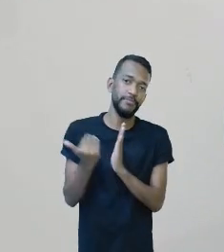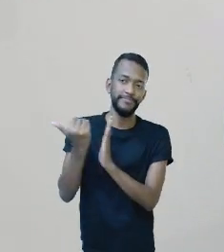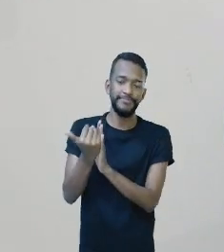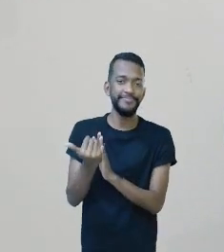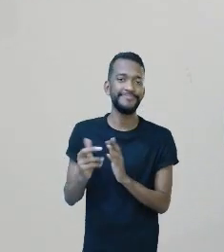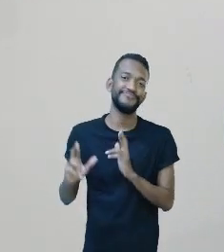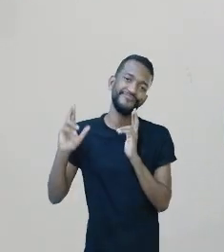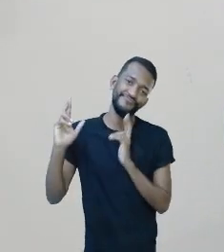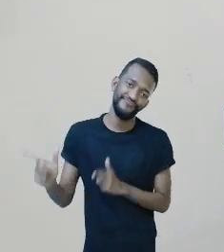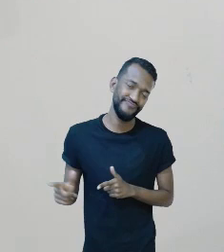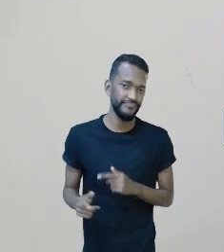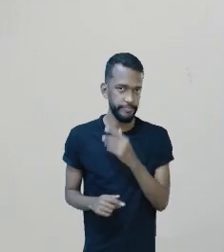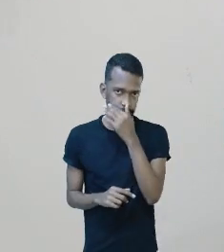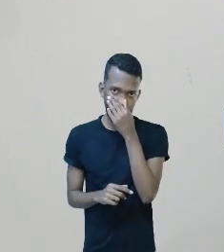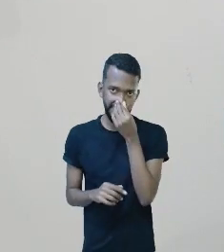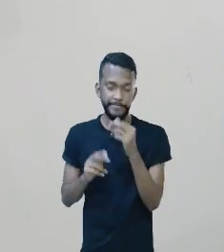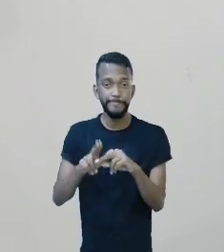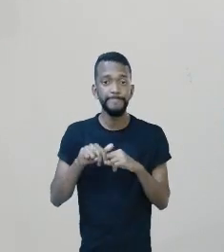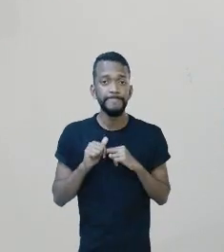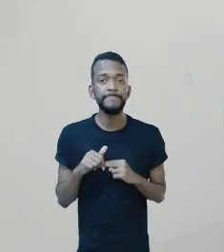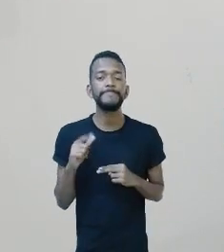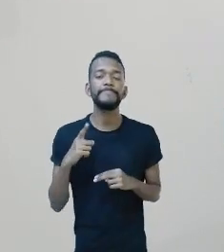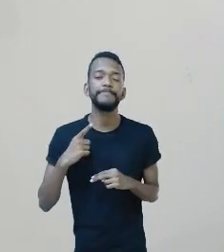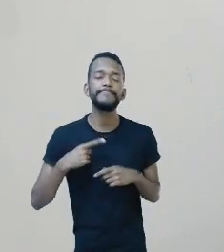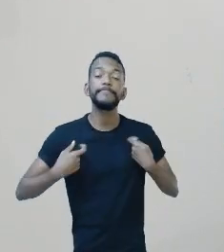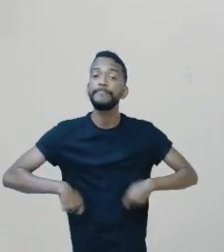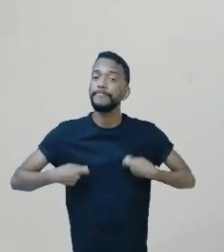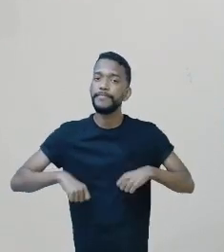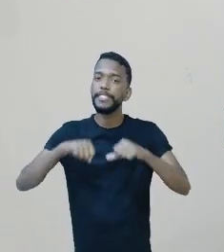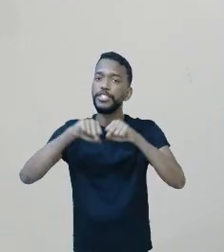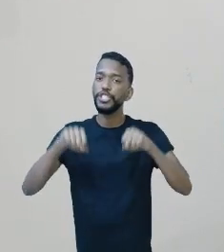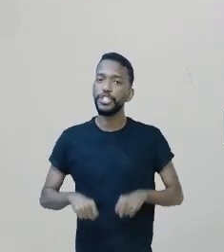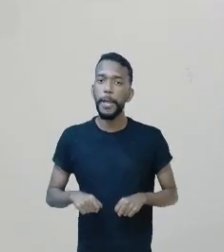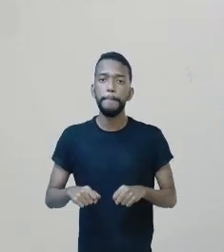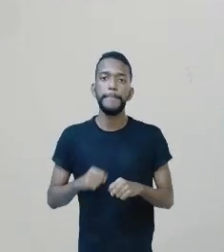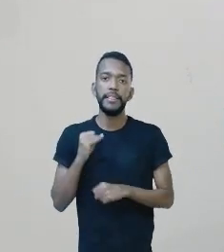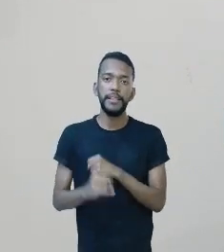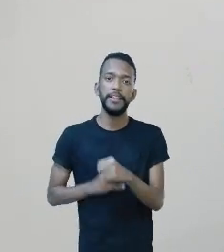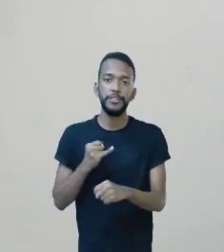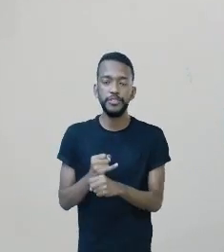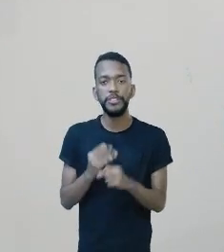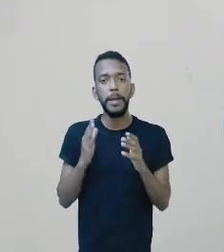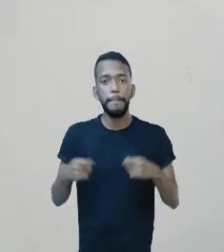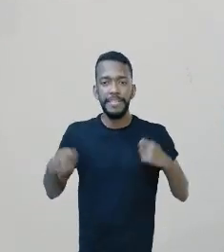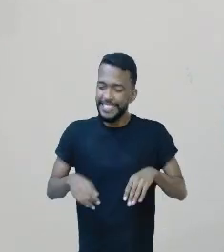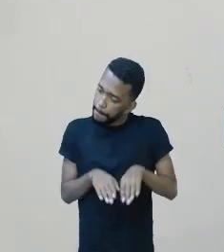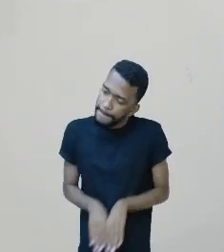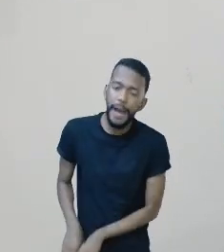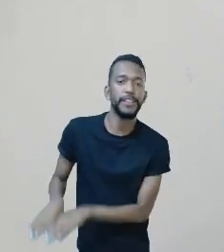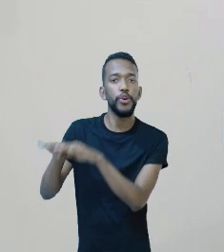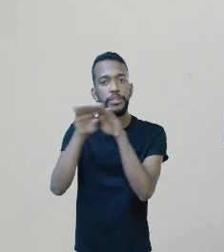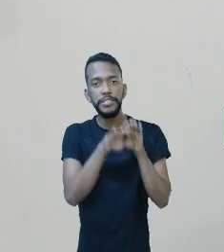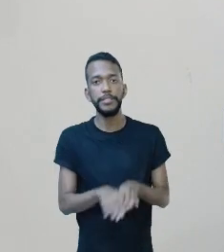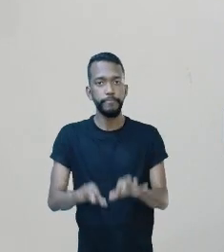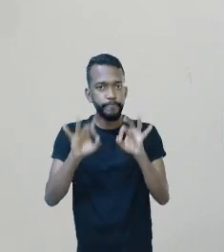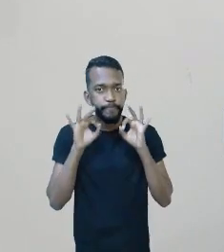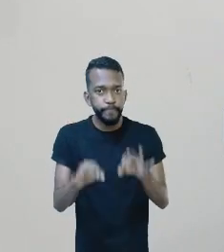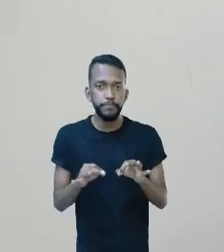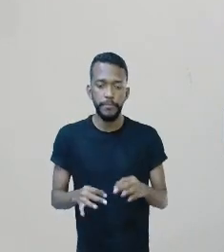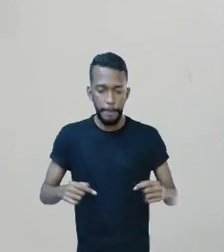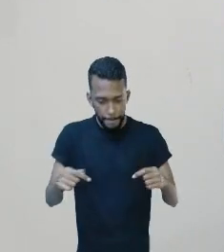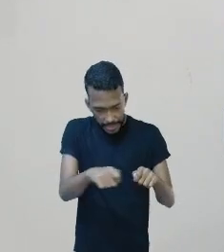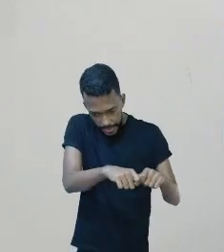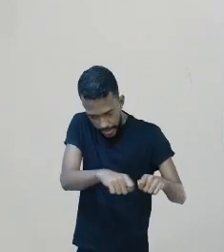as medidas serão diferentes. E é por isso que existe o sistema internacional, que é para padronizar essas